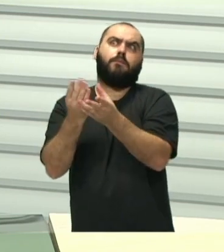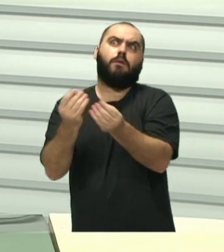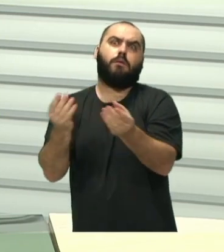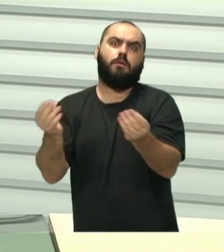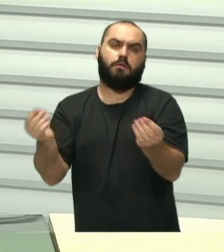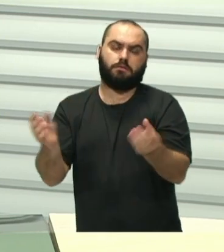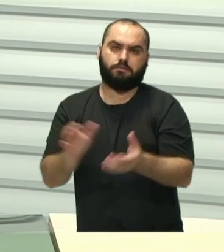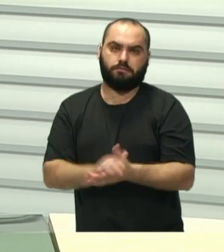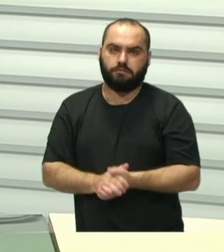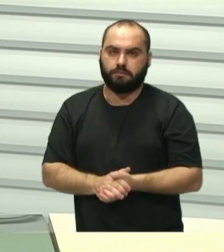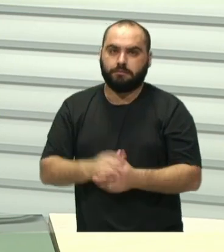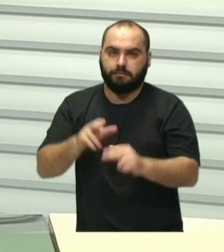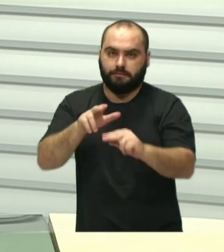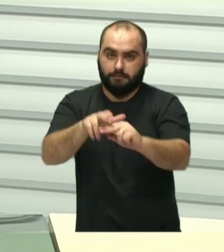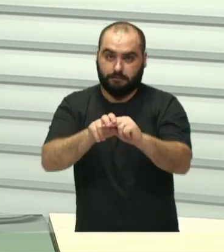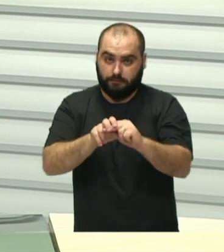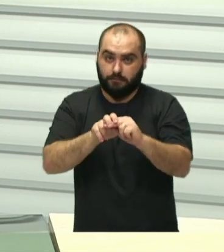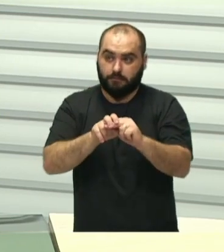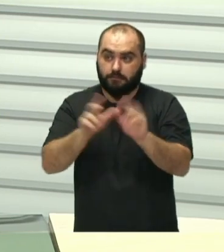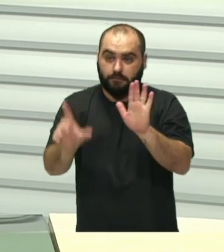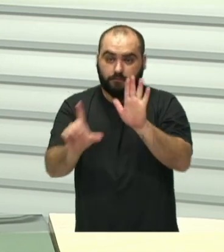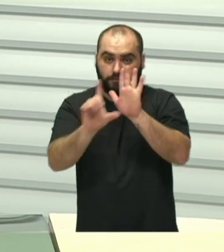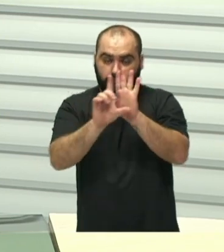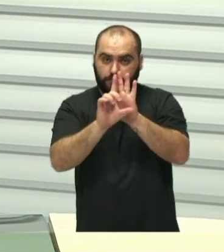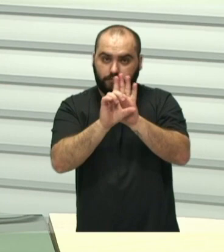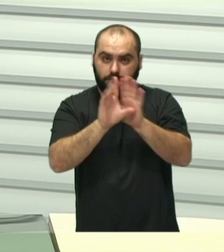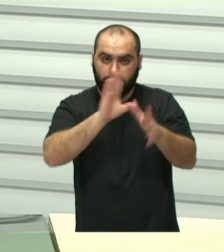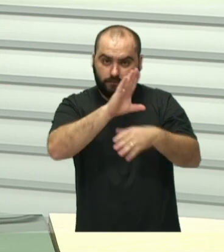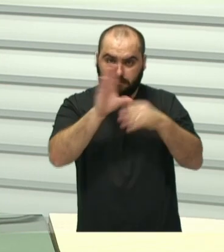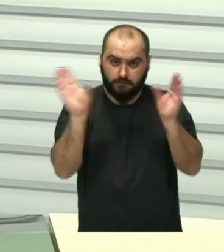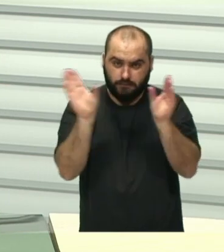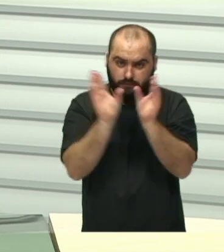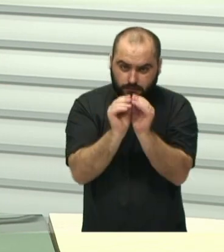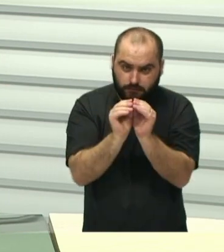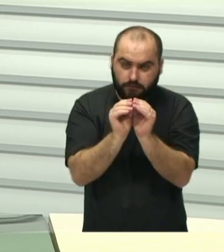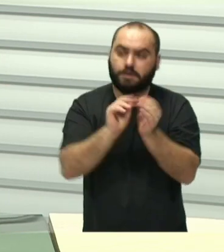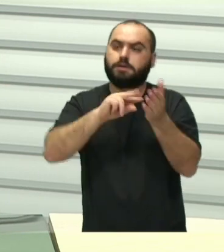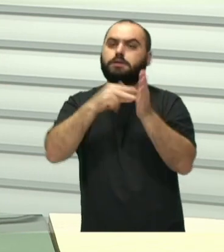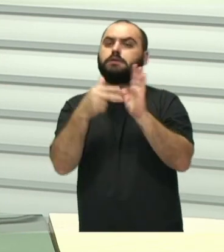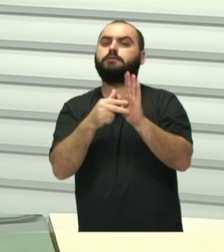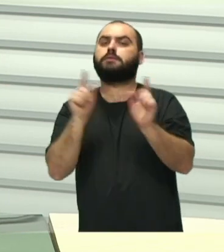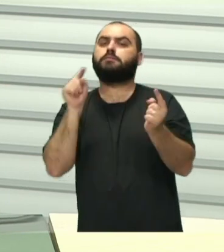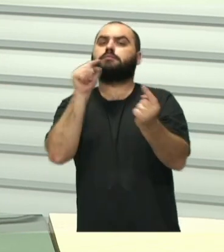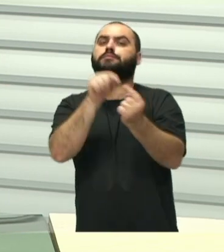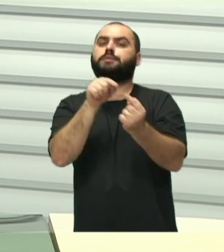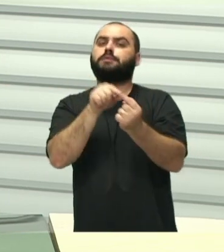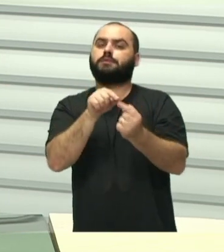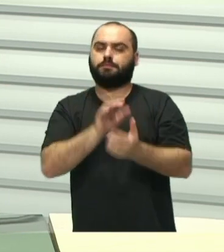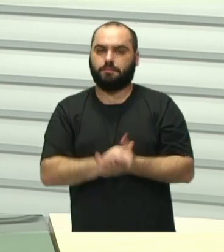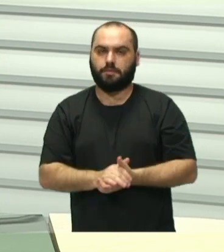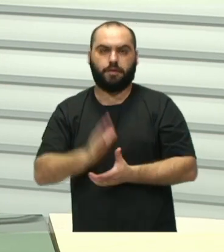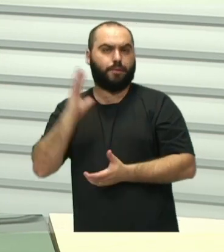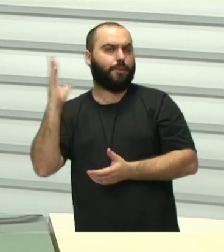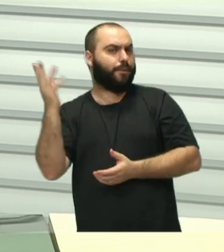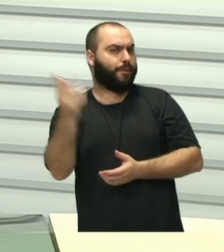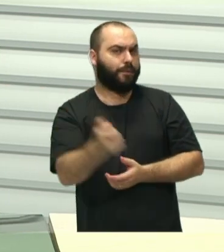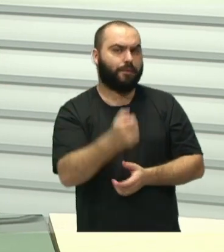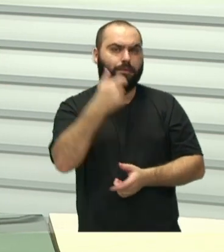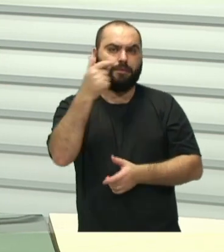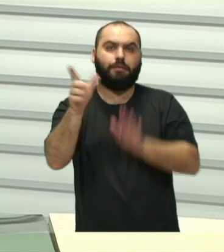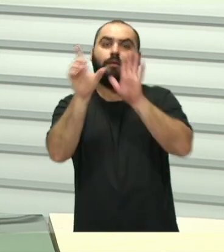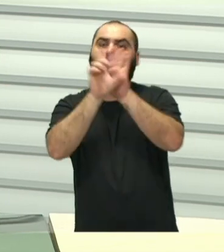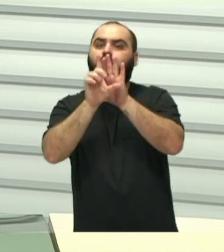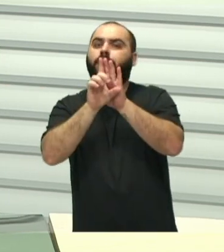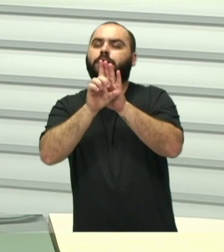universo então a consolidação das vezes ela vem com esse objetivo é todas as leis por exemplo que tratam